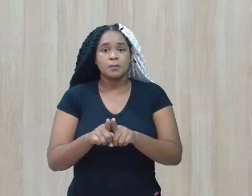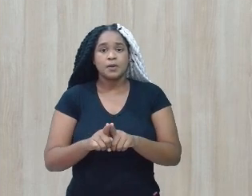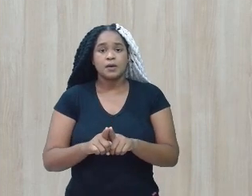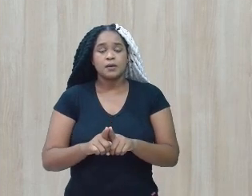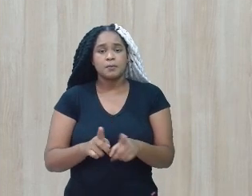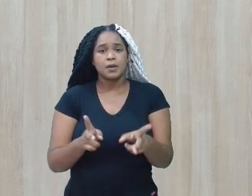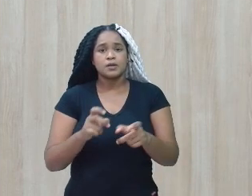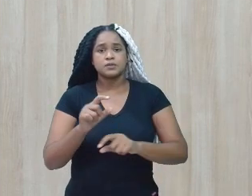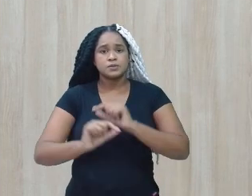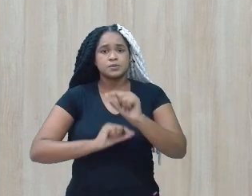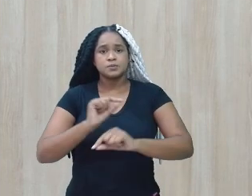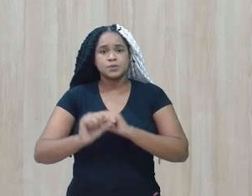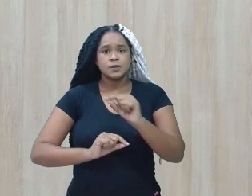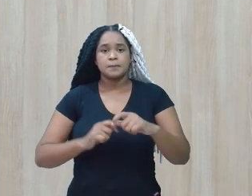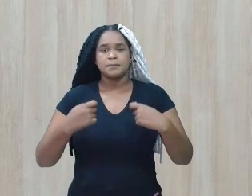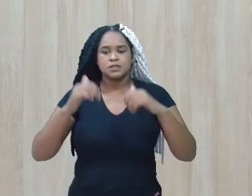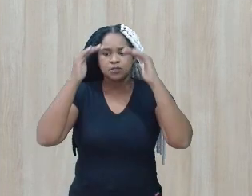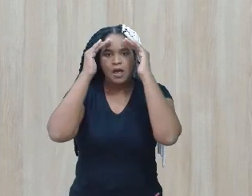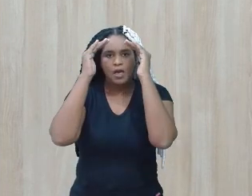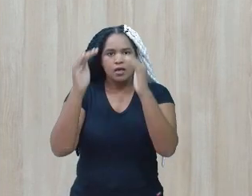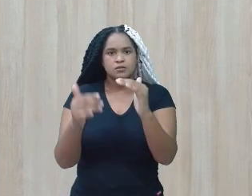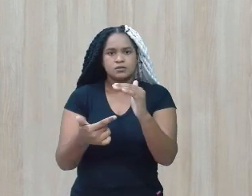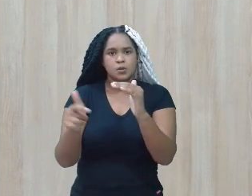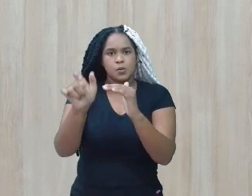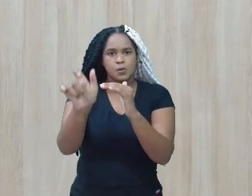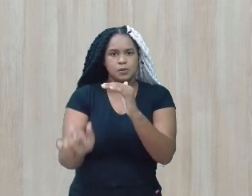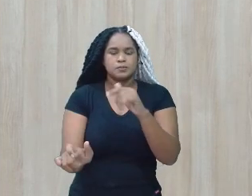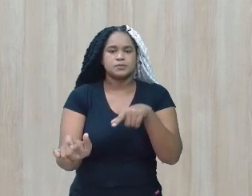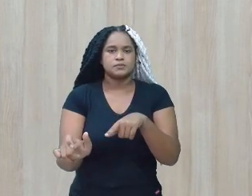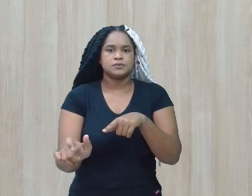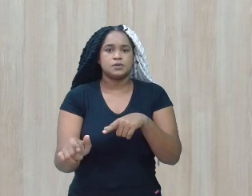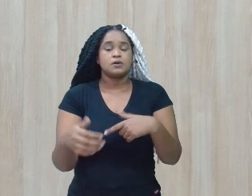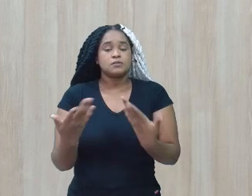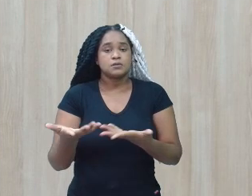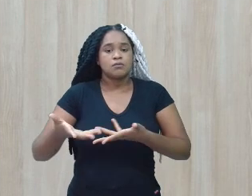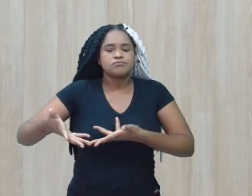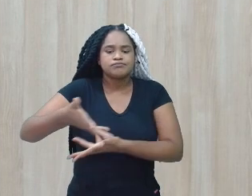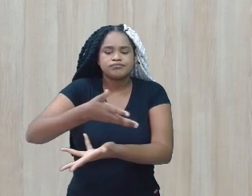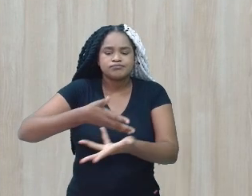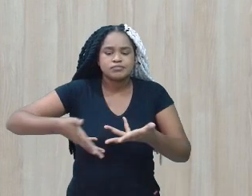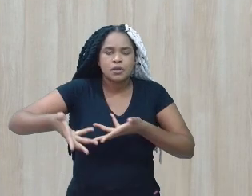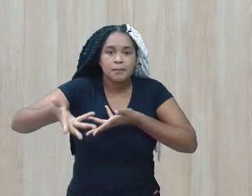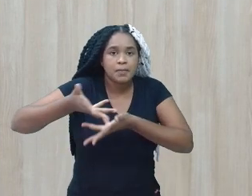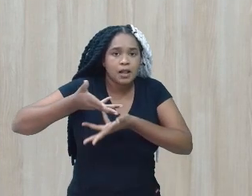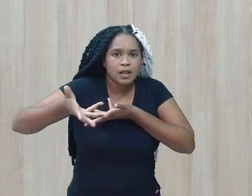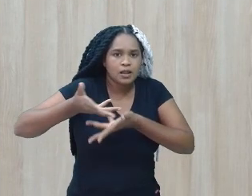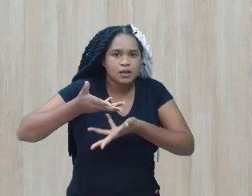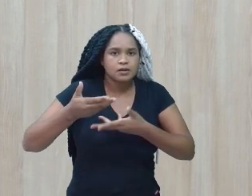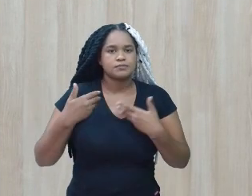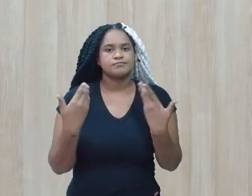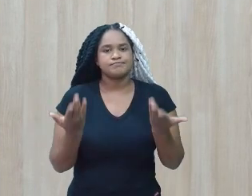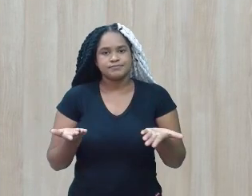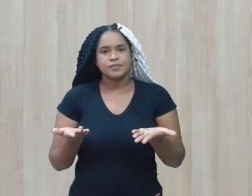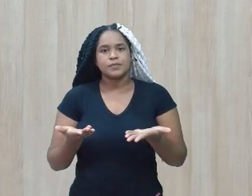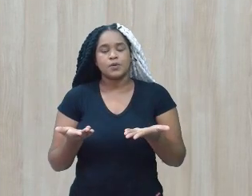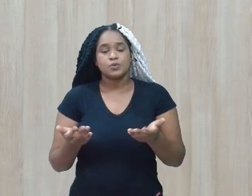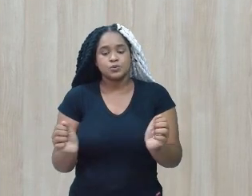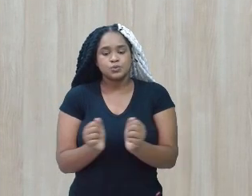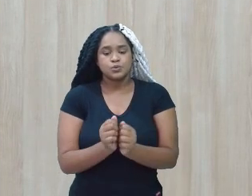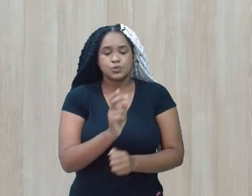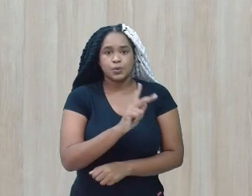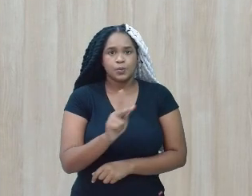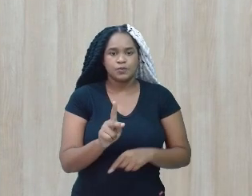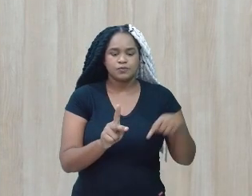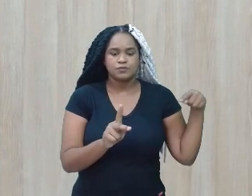precisa respeitar. Então, com essa interação e com essa troca, a partir do professor, porque